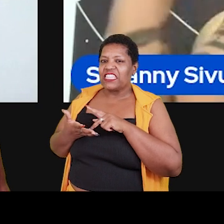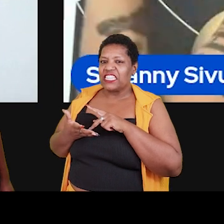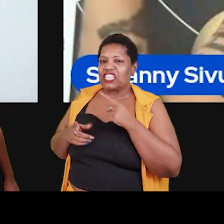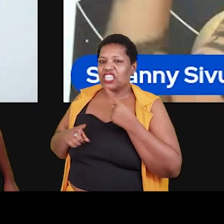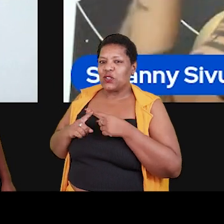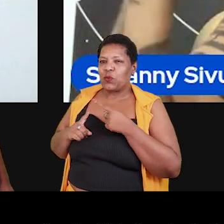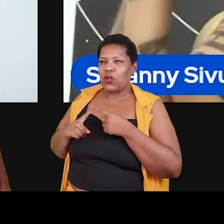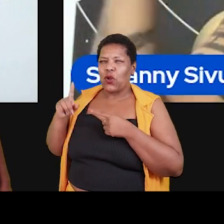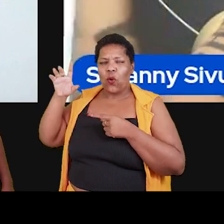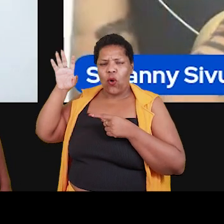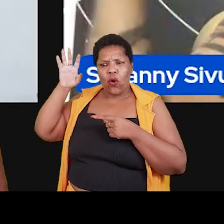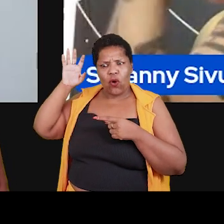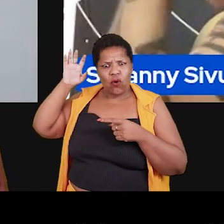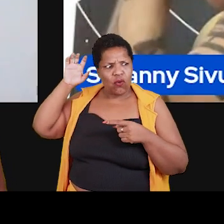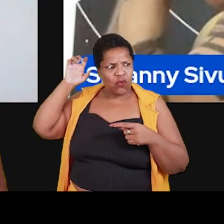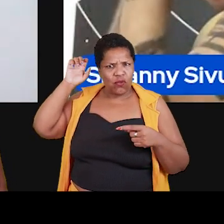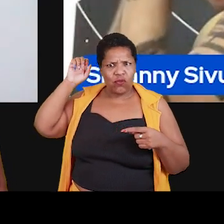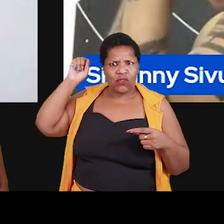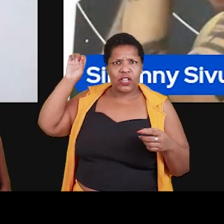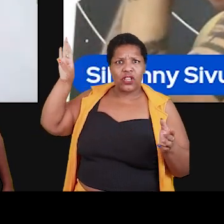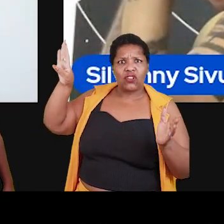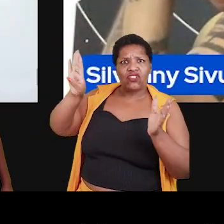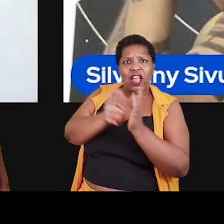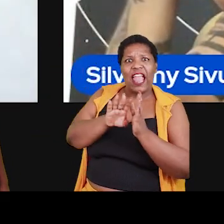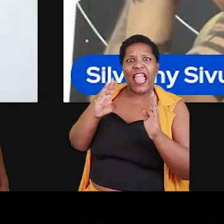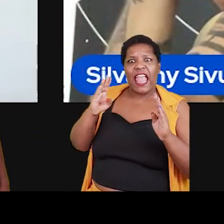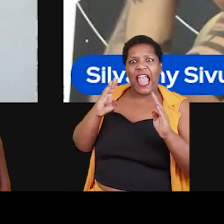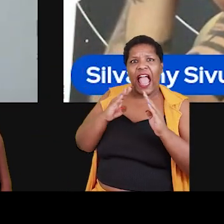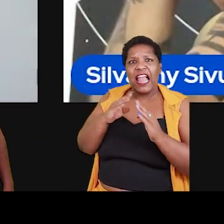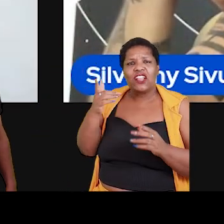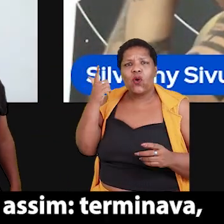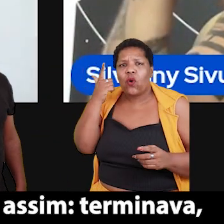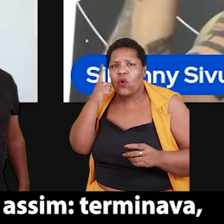eu ouvindo Principia, eu consegui chegar na minha casa, tá ligado?